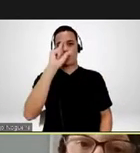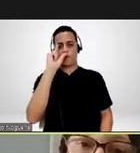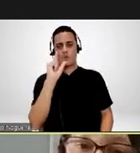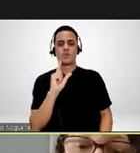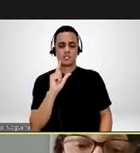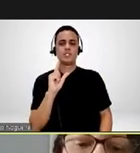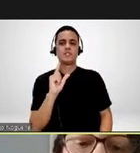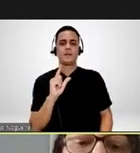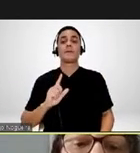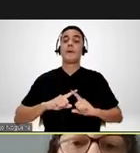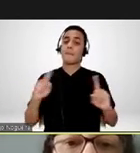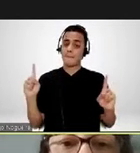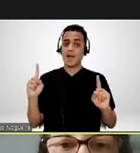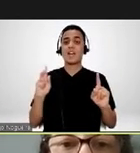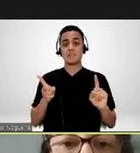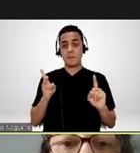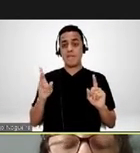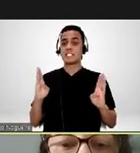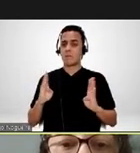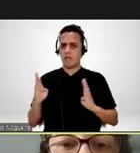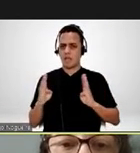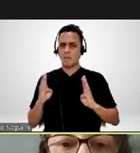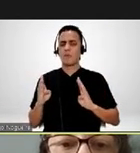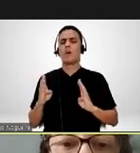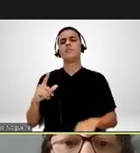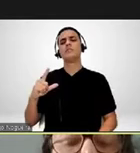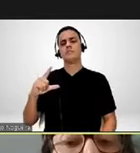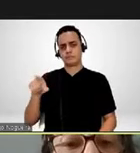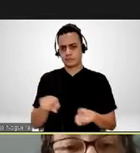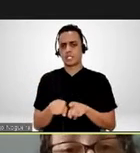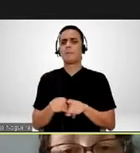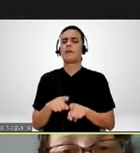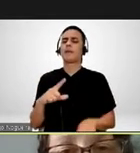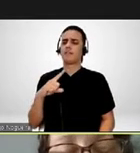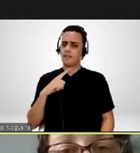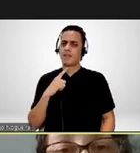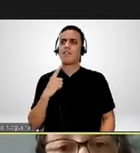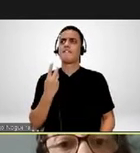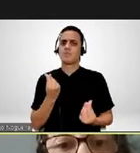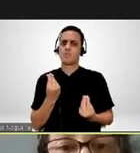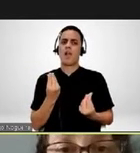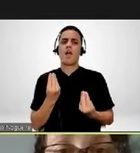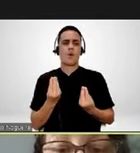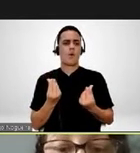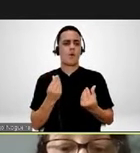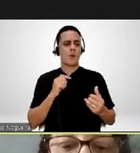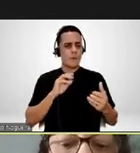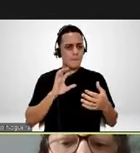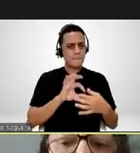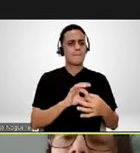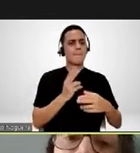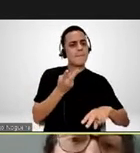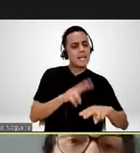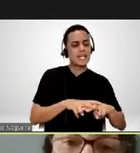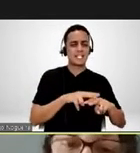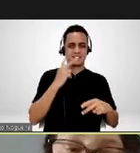assim, à época, existia um apego à forma natural, não é?